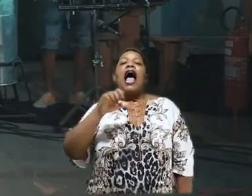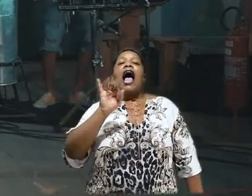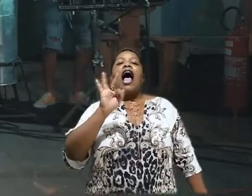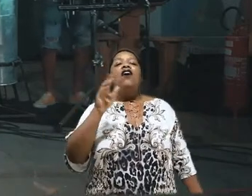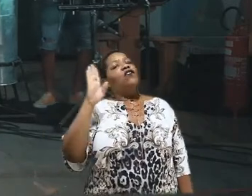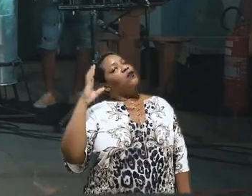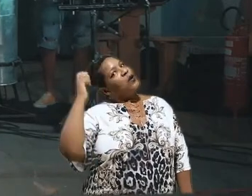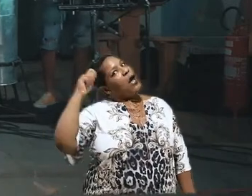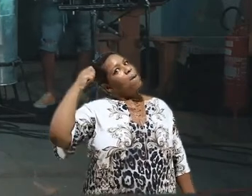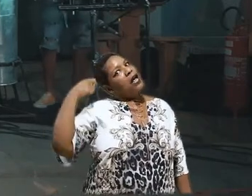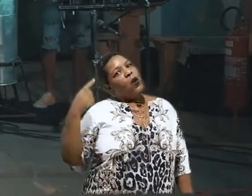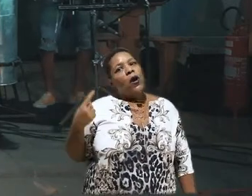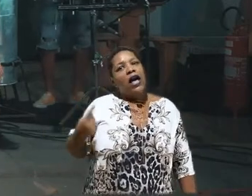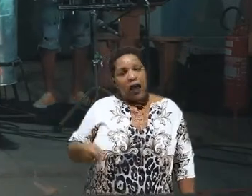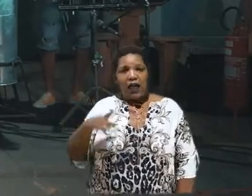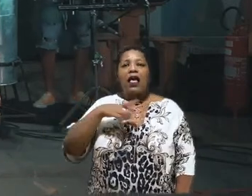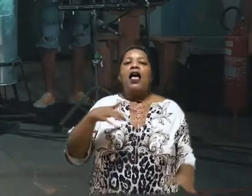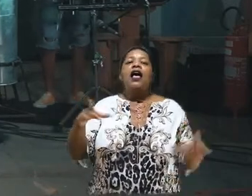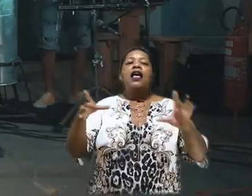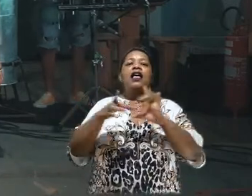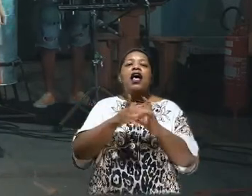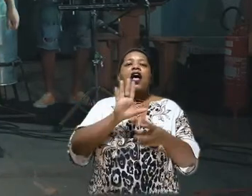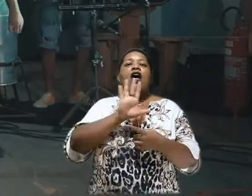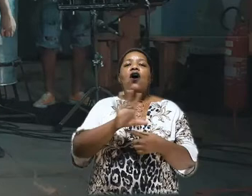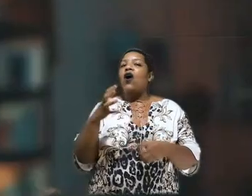cabelo cresça e